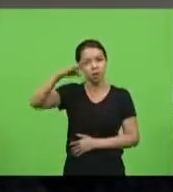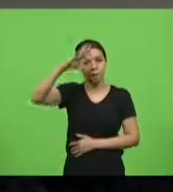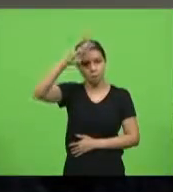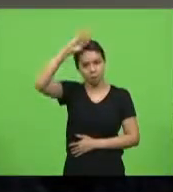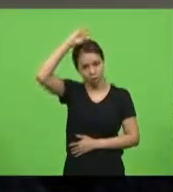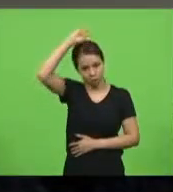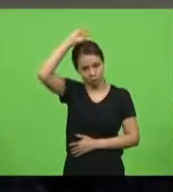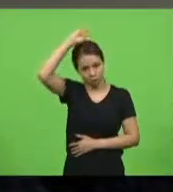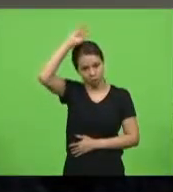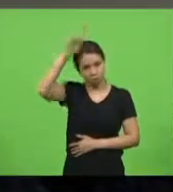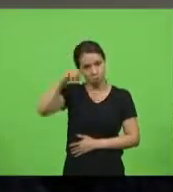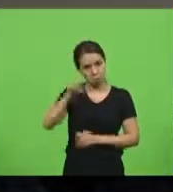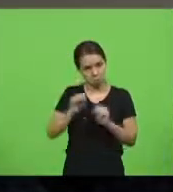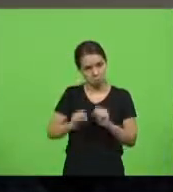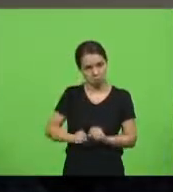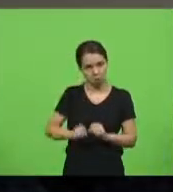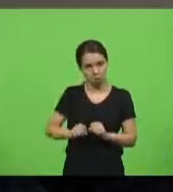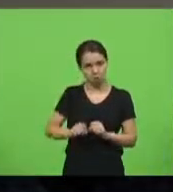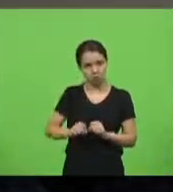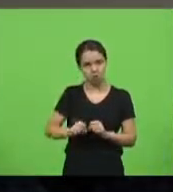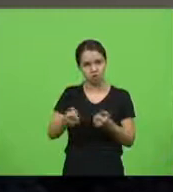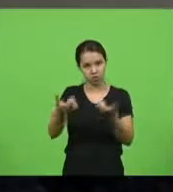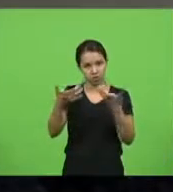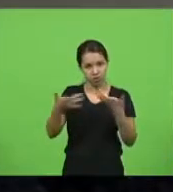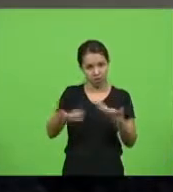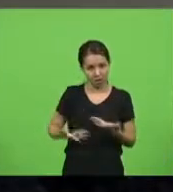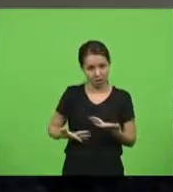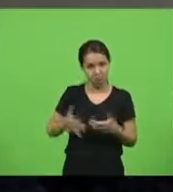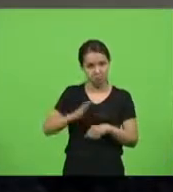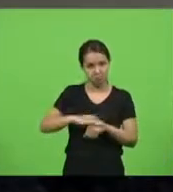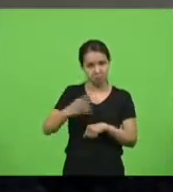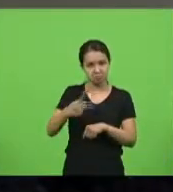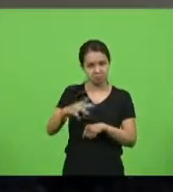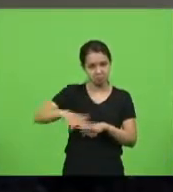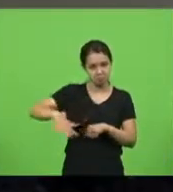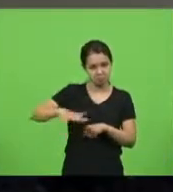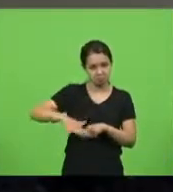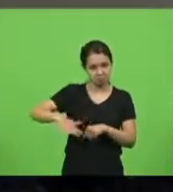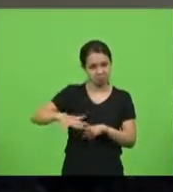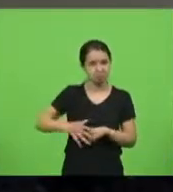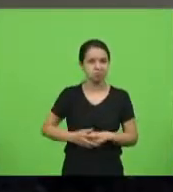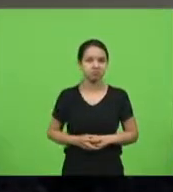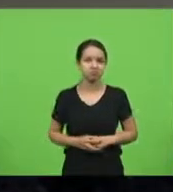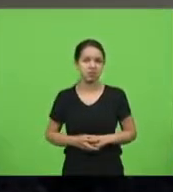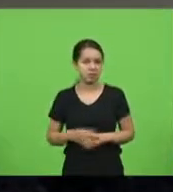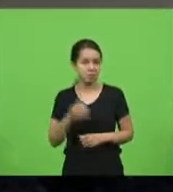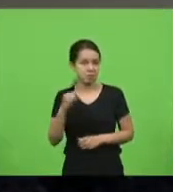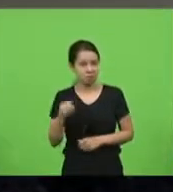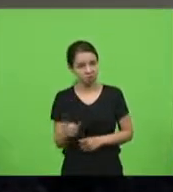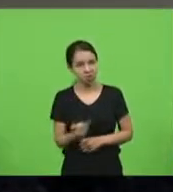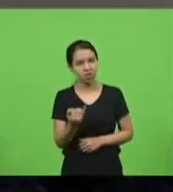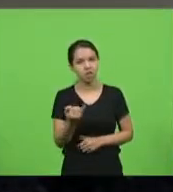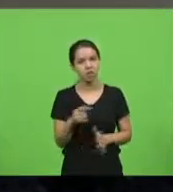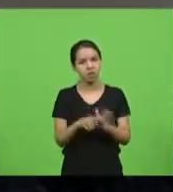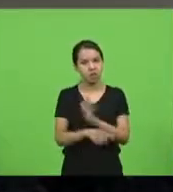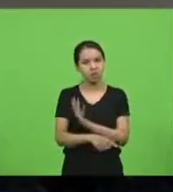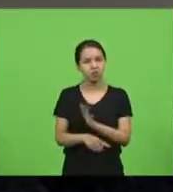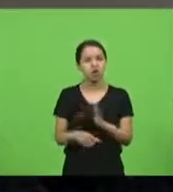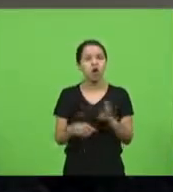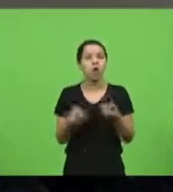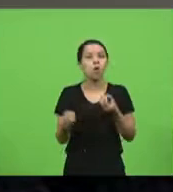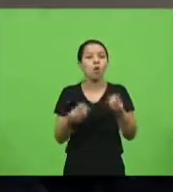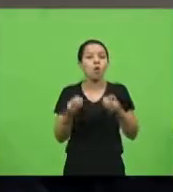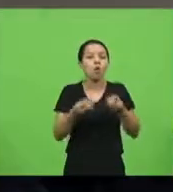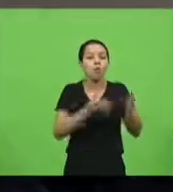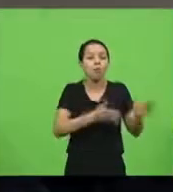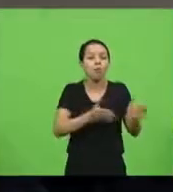acho que isso o senhor pode explicar, porque é da sua alçada, né? Então, já que eu quero aproveitar a sua presença aqui, perguntar um pouquinho sobre a escala dos bombeiros,